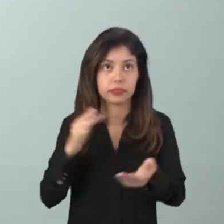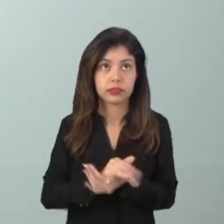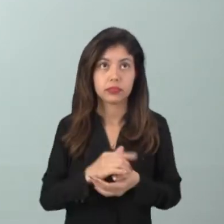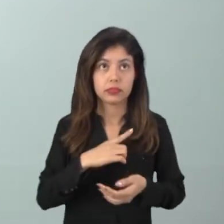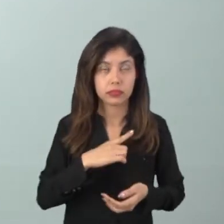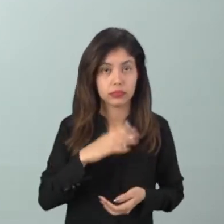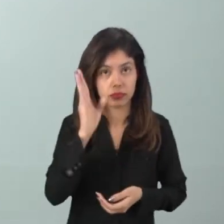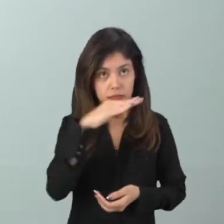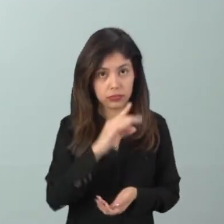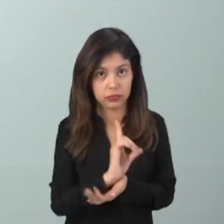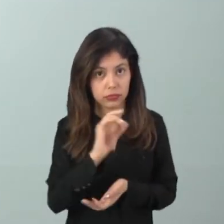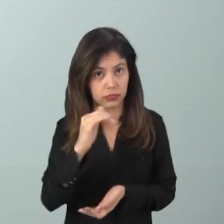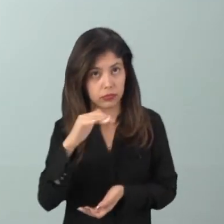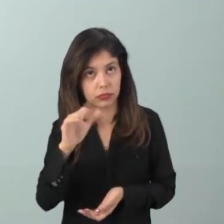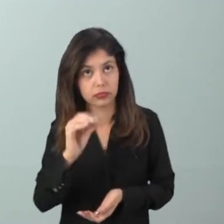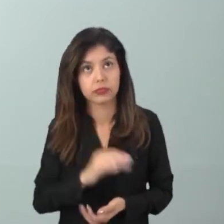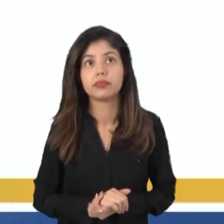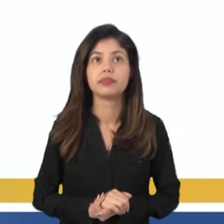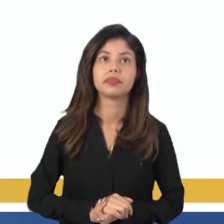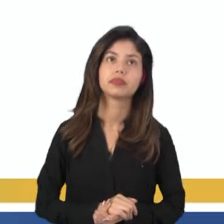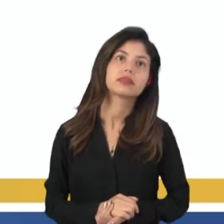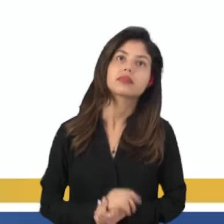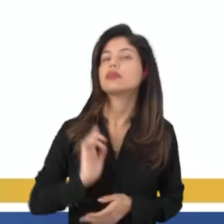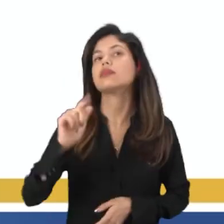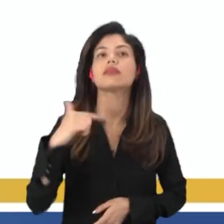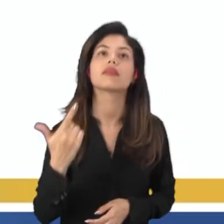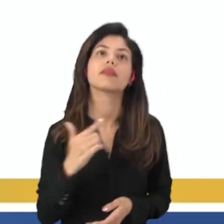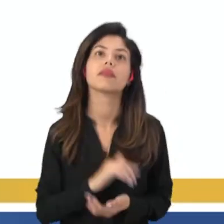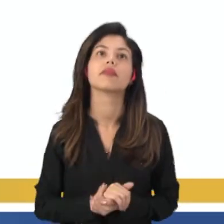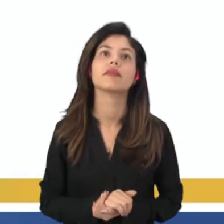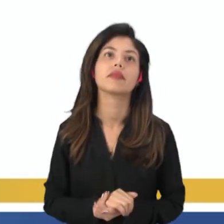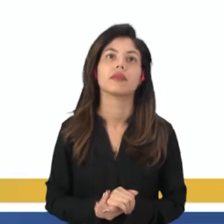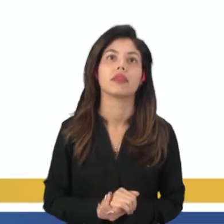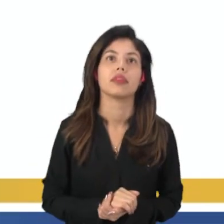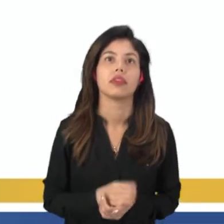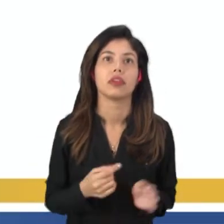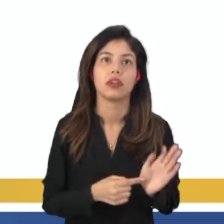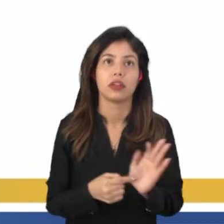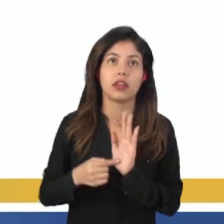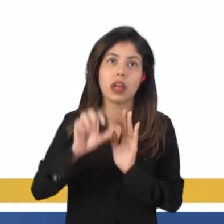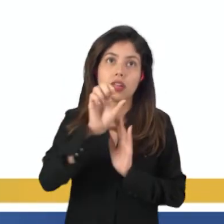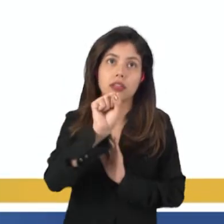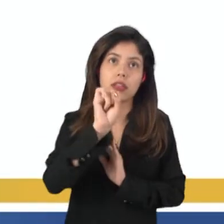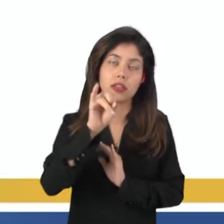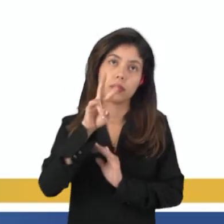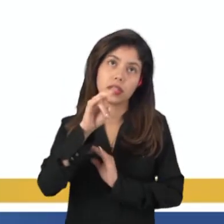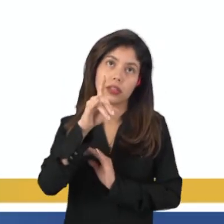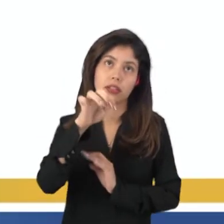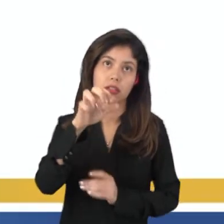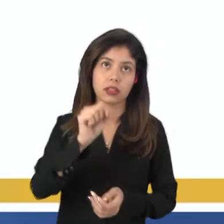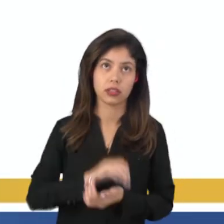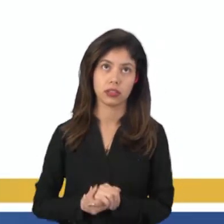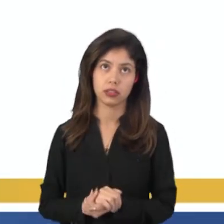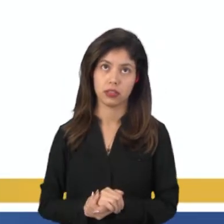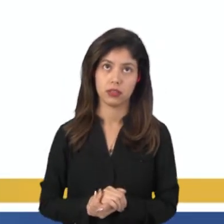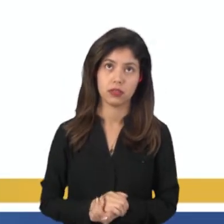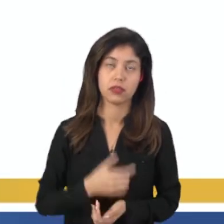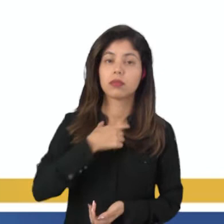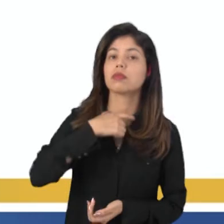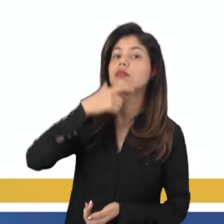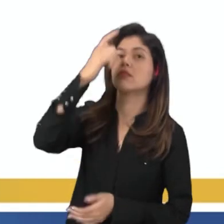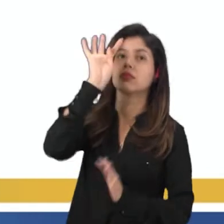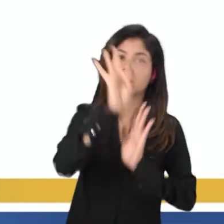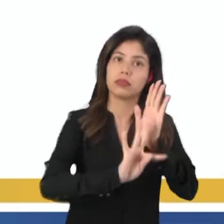de BlackBerry, dedão do BlackBerry. Uma outra é a síndrome do pescoço de texto, ou ombro